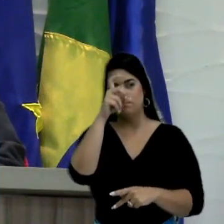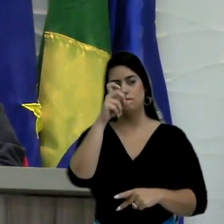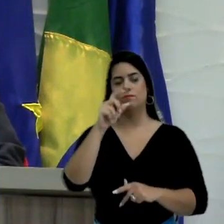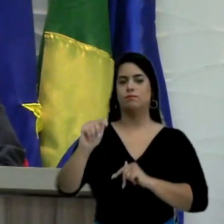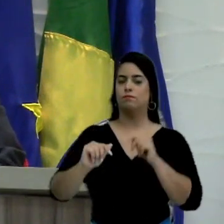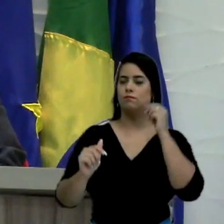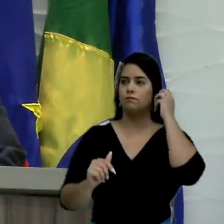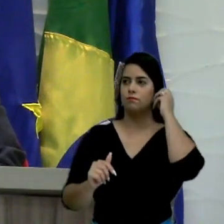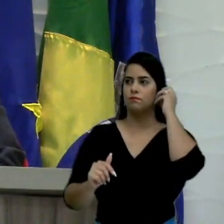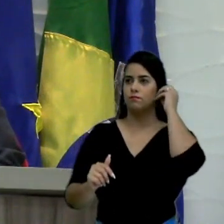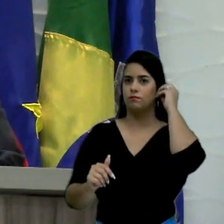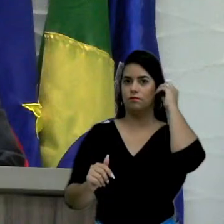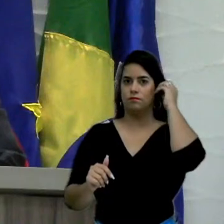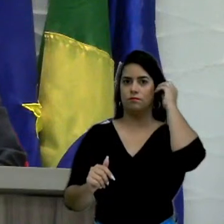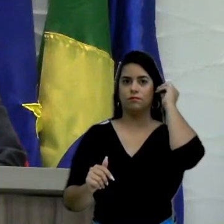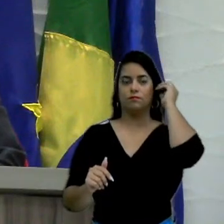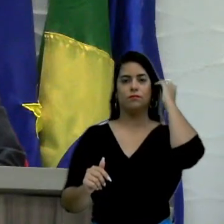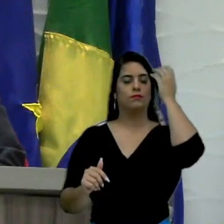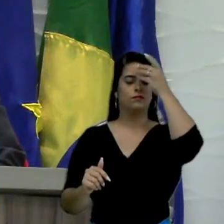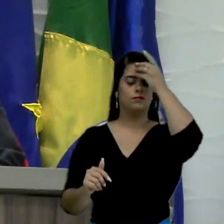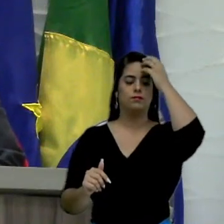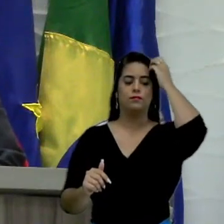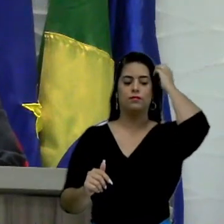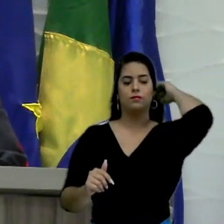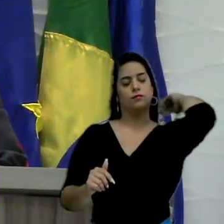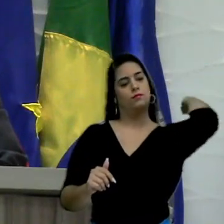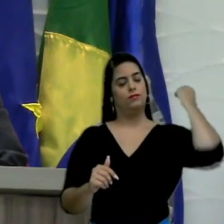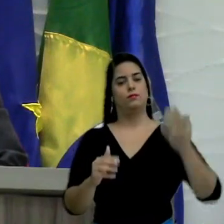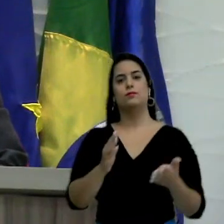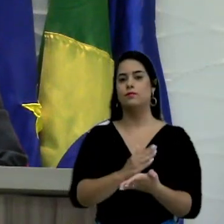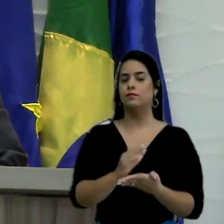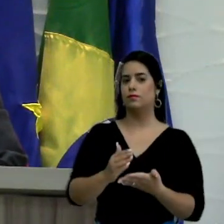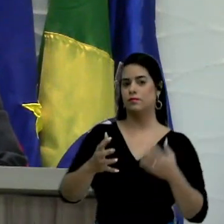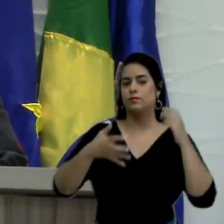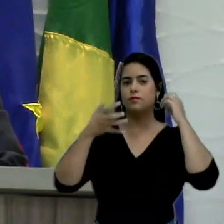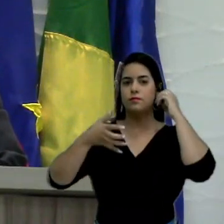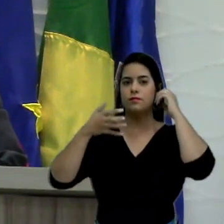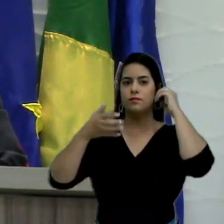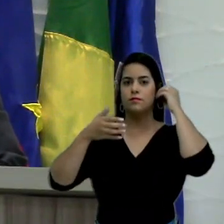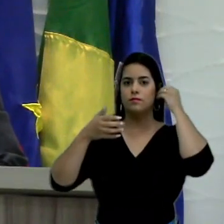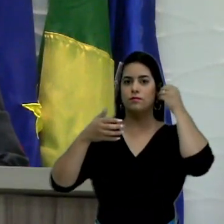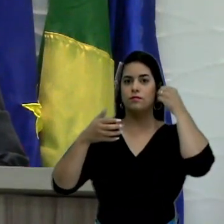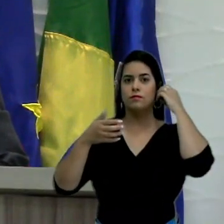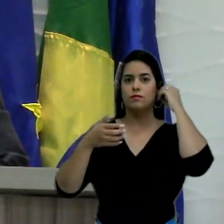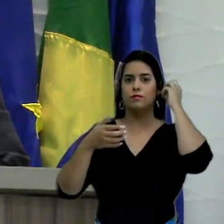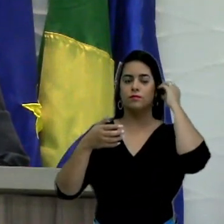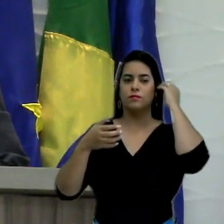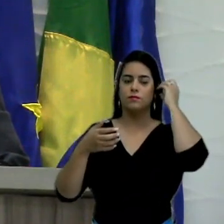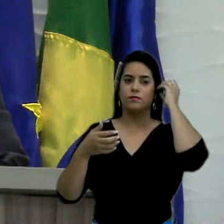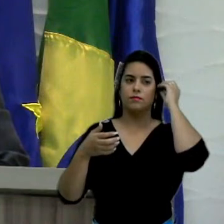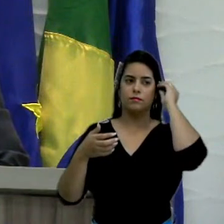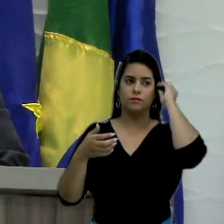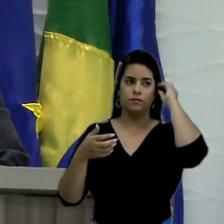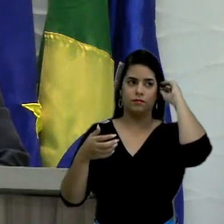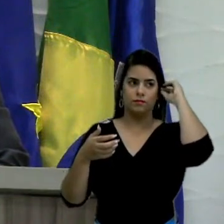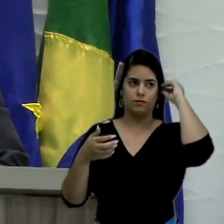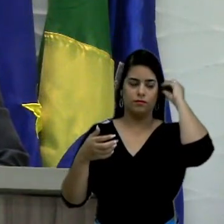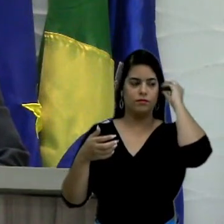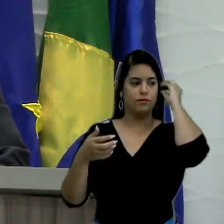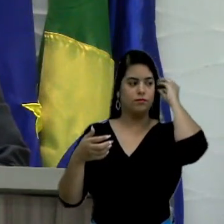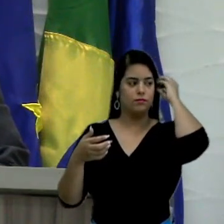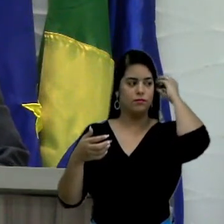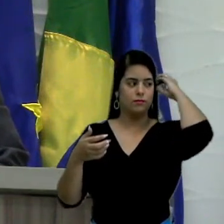Iniciar minhas palavras desejando o voto de felicitação, de parabéns para Anunciada Almeida, Maria do Socorro Pimentel, Dila